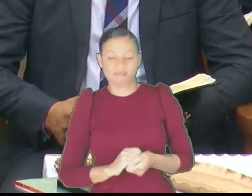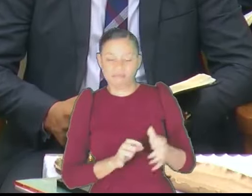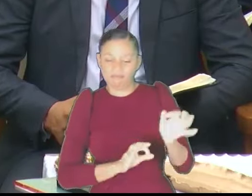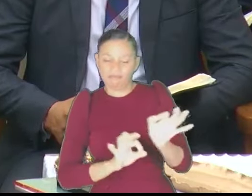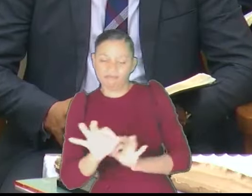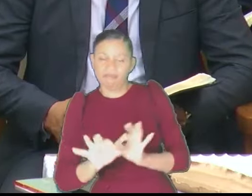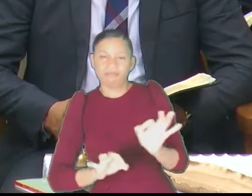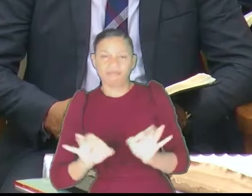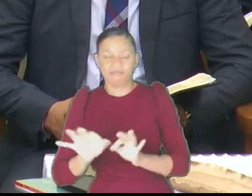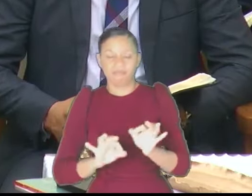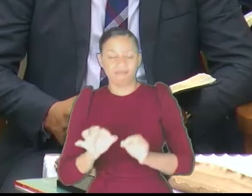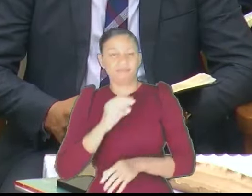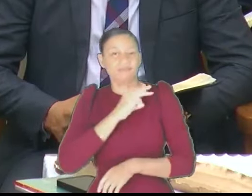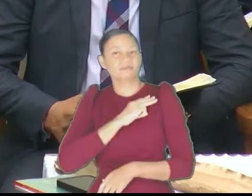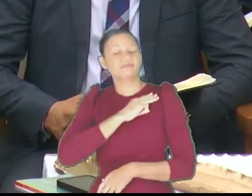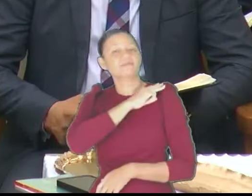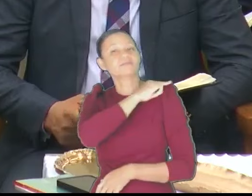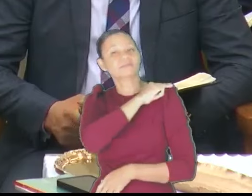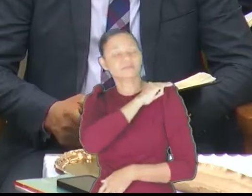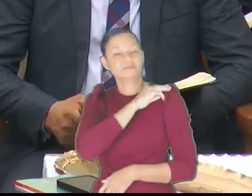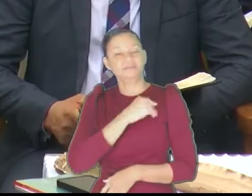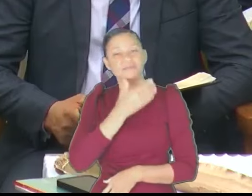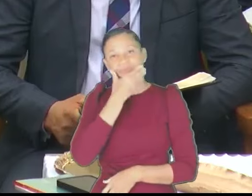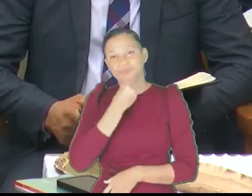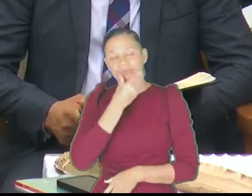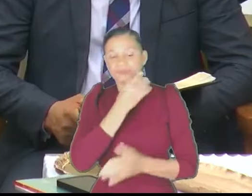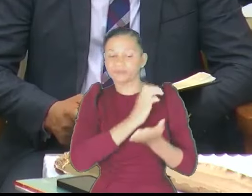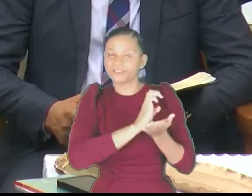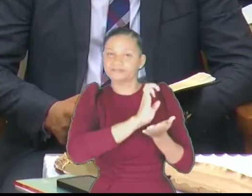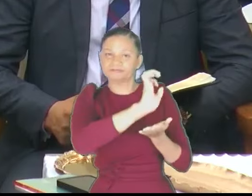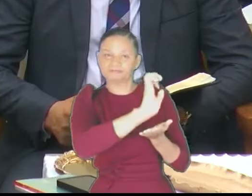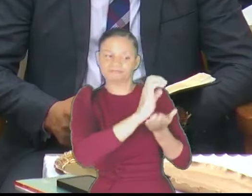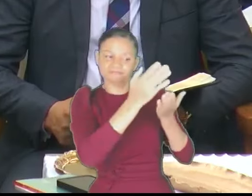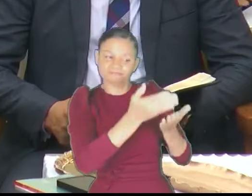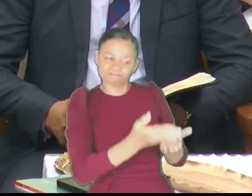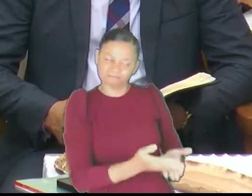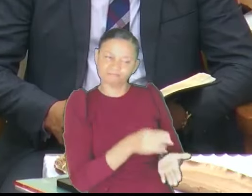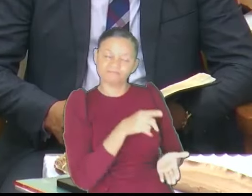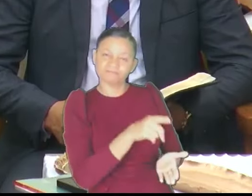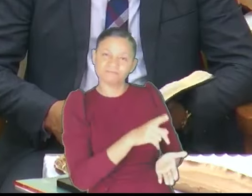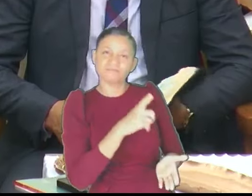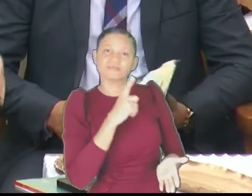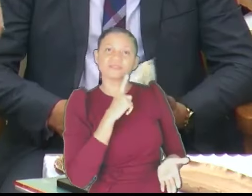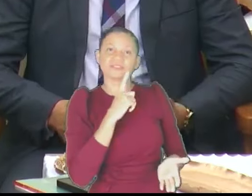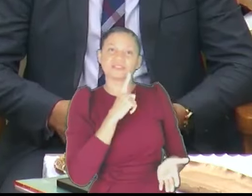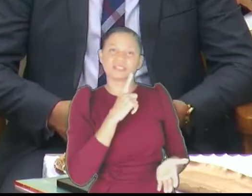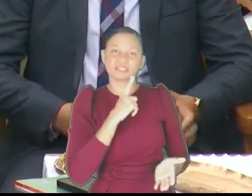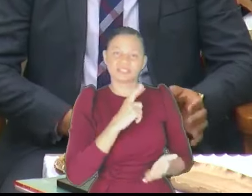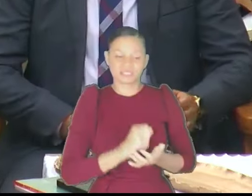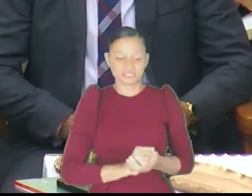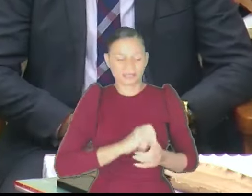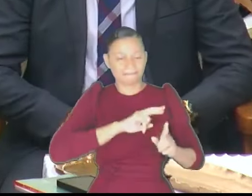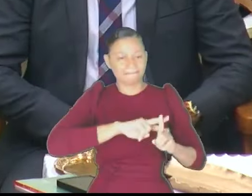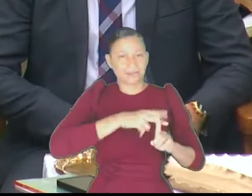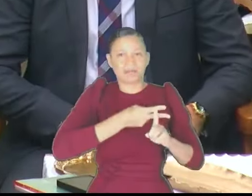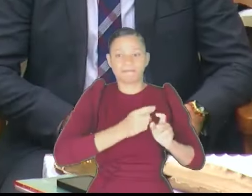realizado no ministério de Elias, aonde houve a